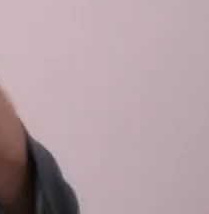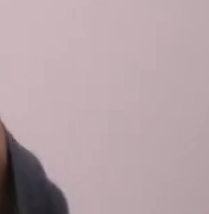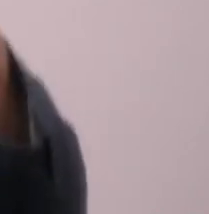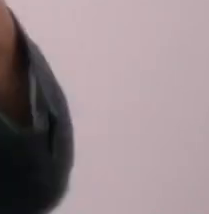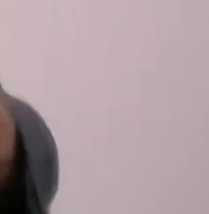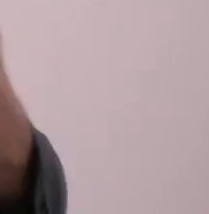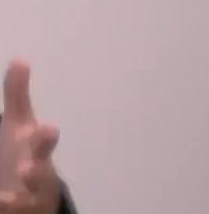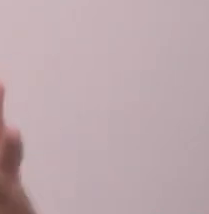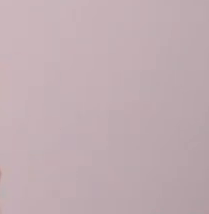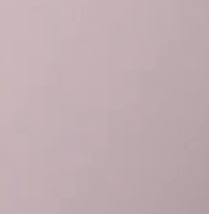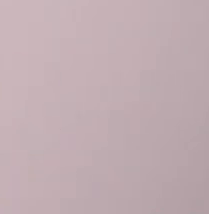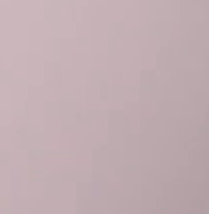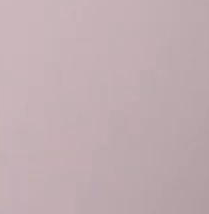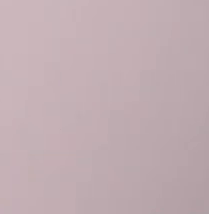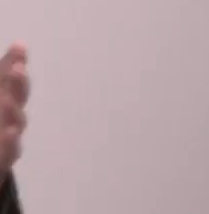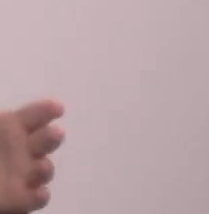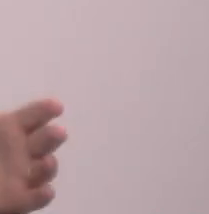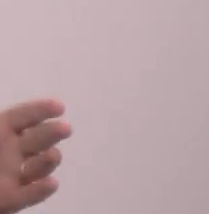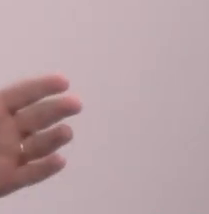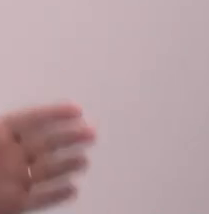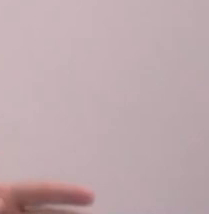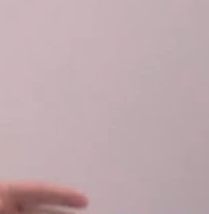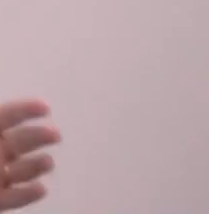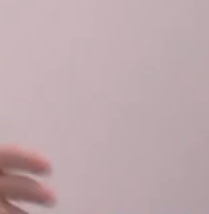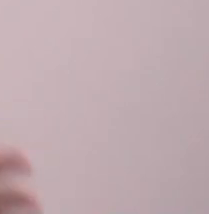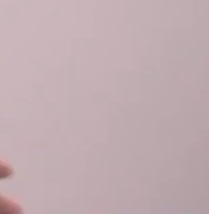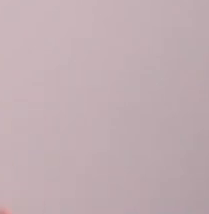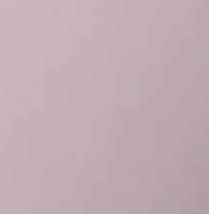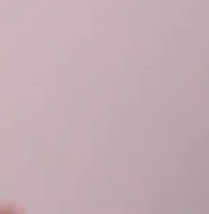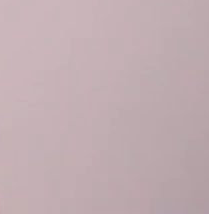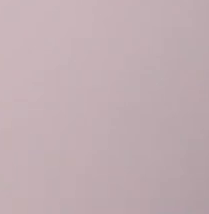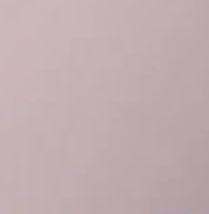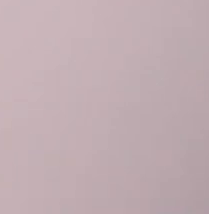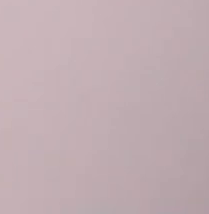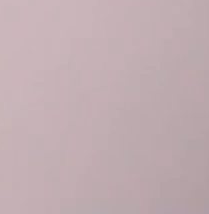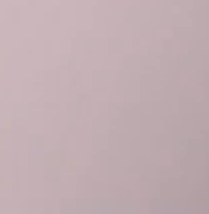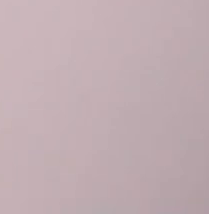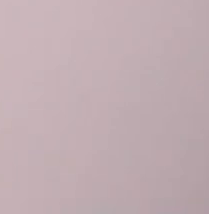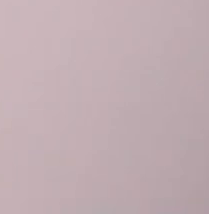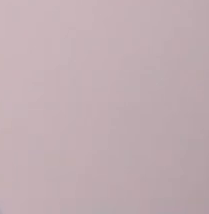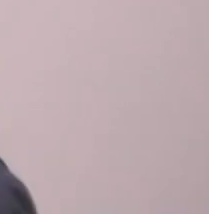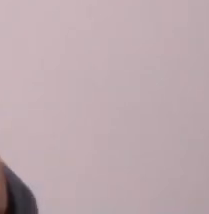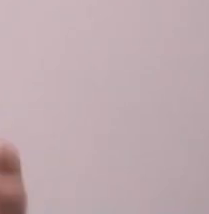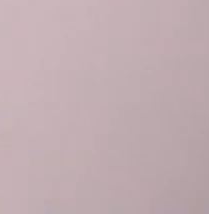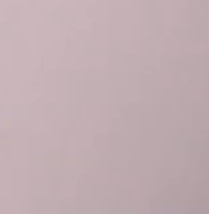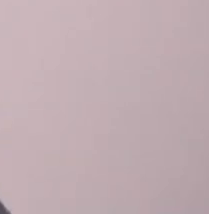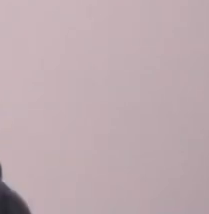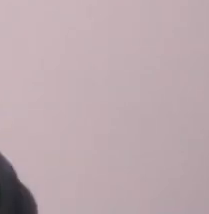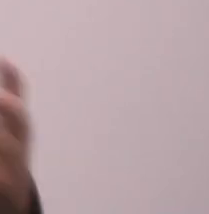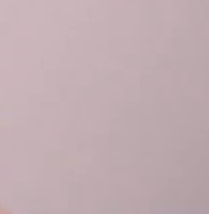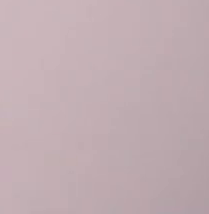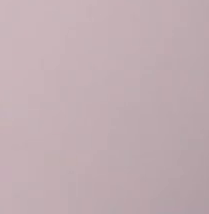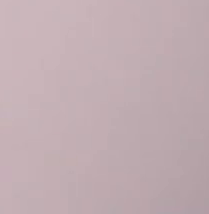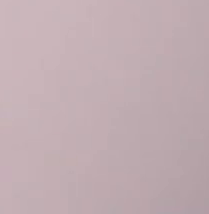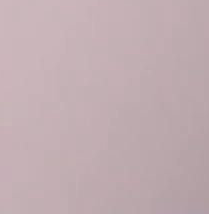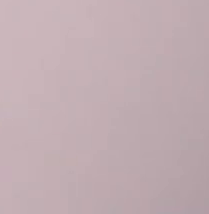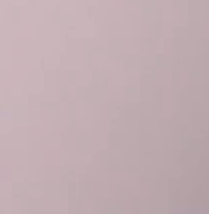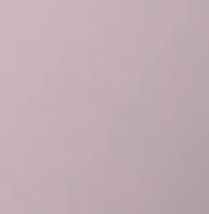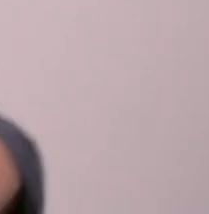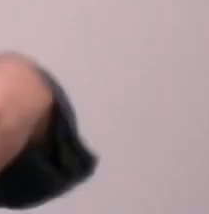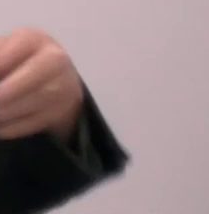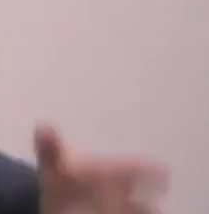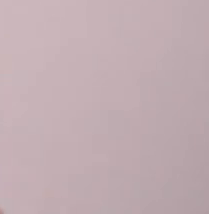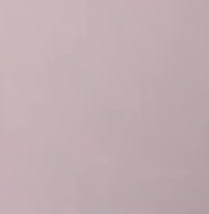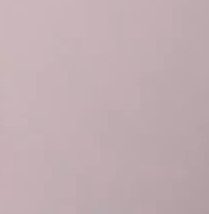tem que ser apontado um caminho que passa por essa trajetória histórica da UESO, de estar incorporada a um modelo